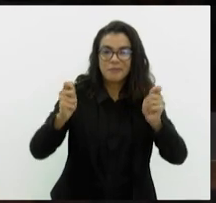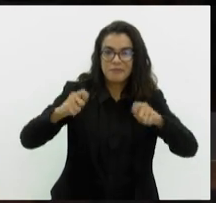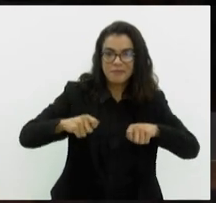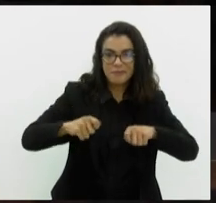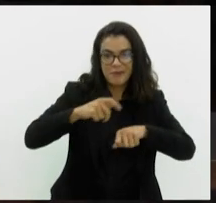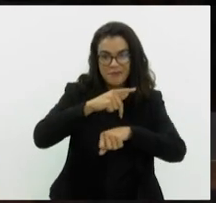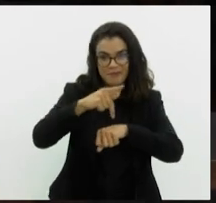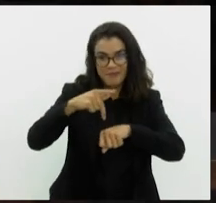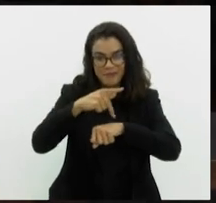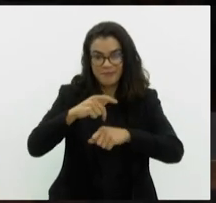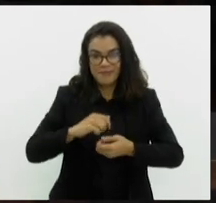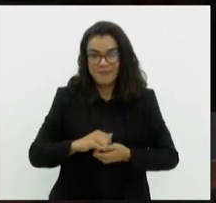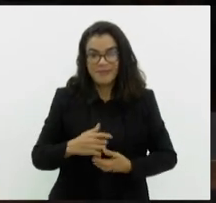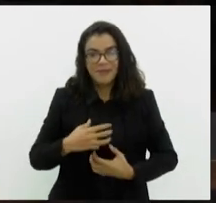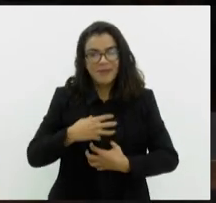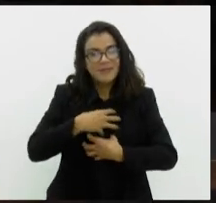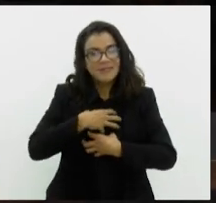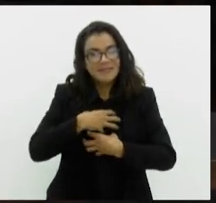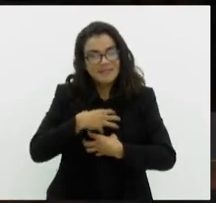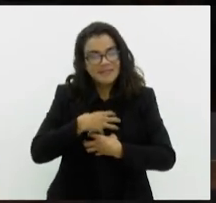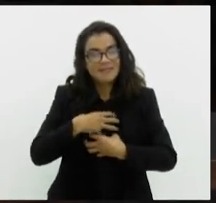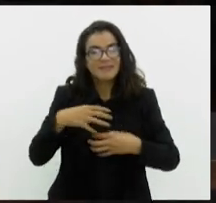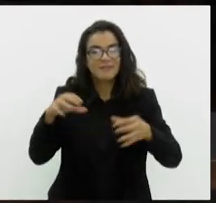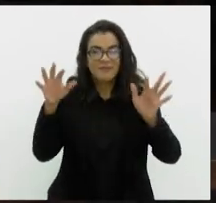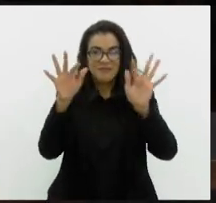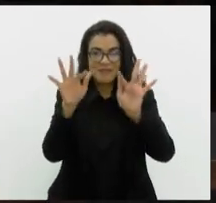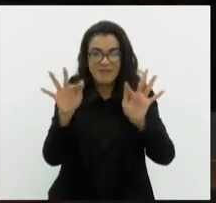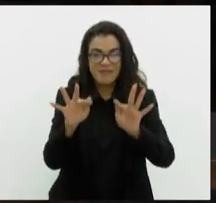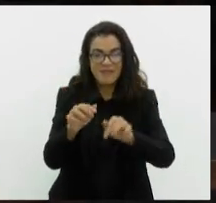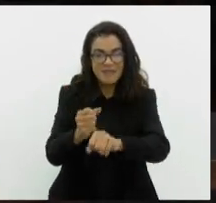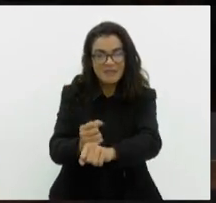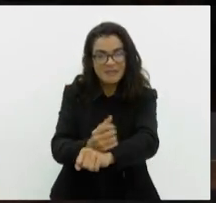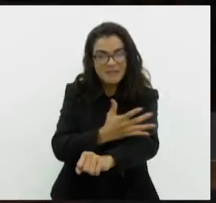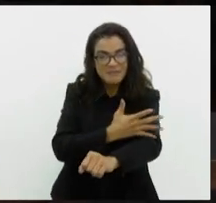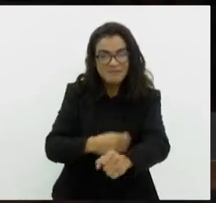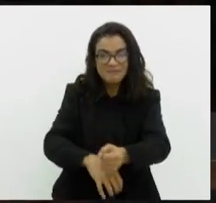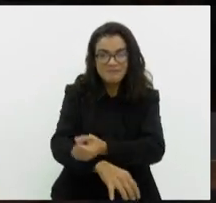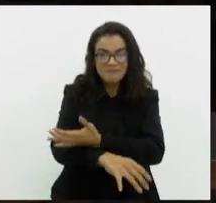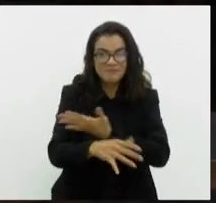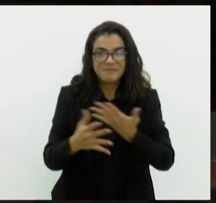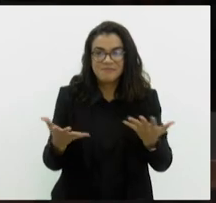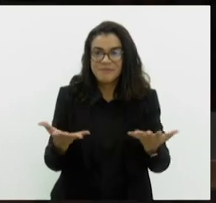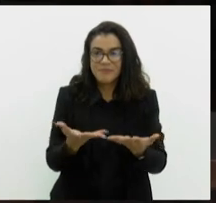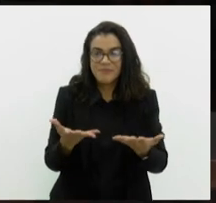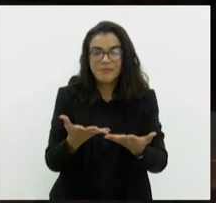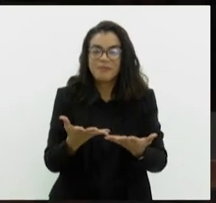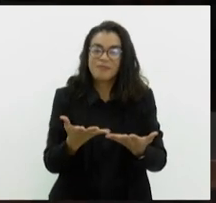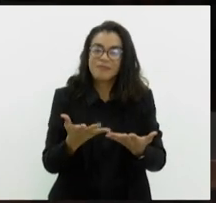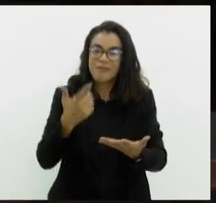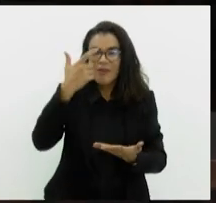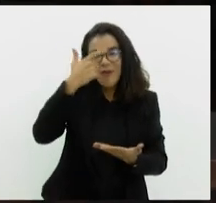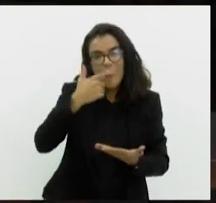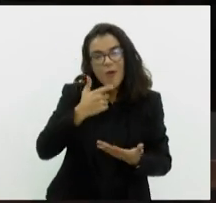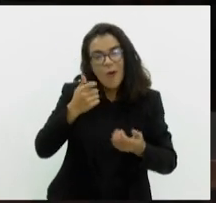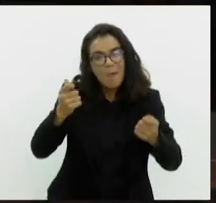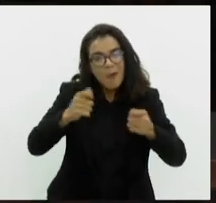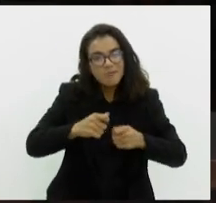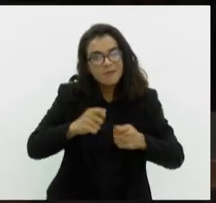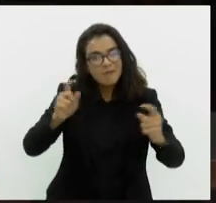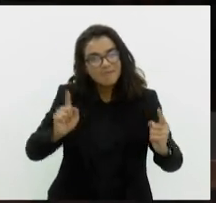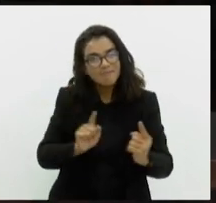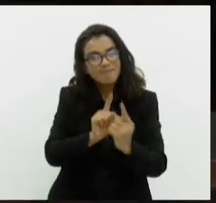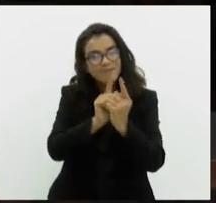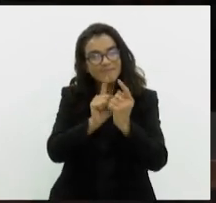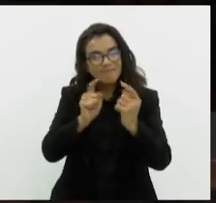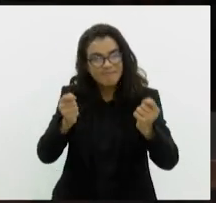país. Então, eu fico muito feliz e emocionada no dia de hoje pela possibilidade de encontrarmos e